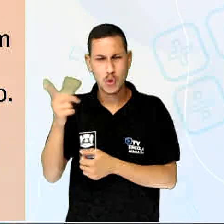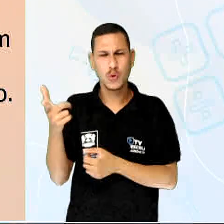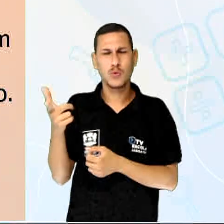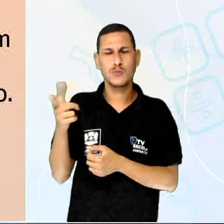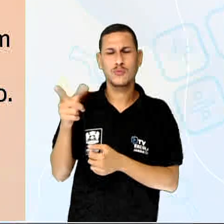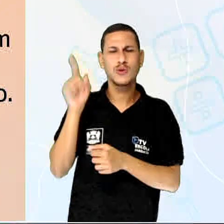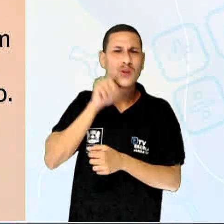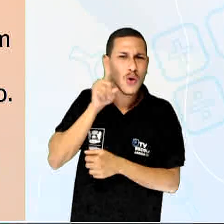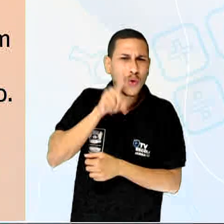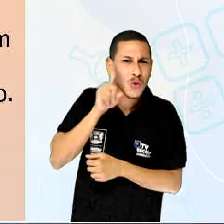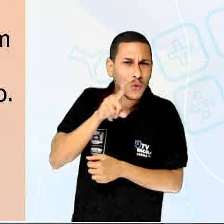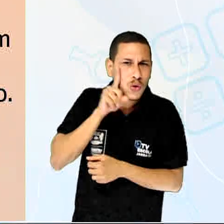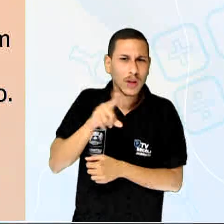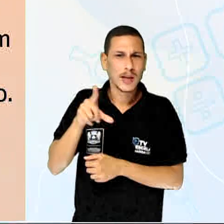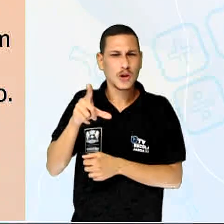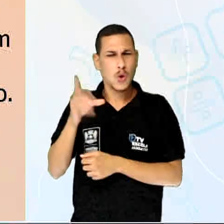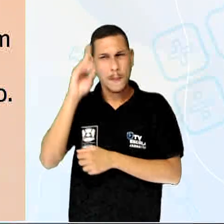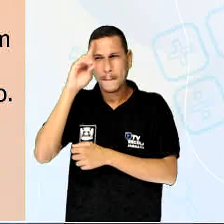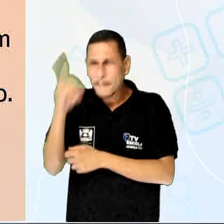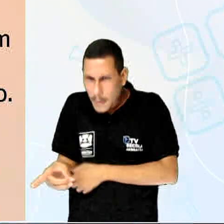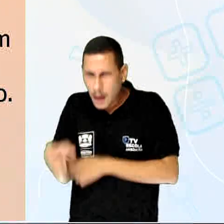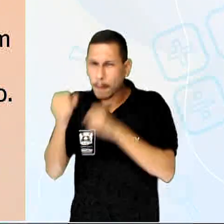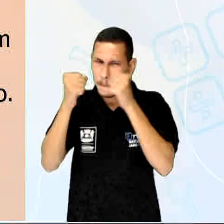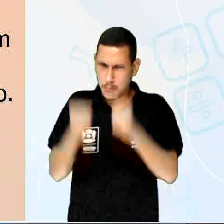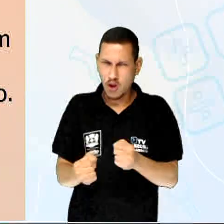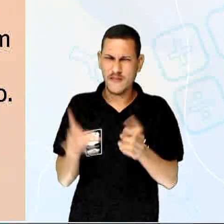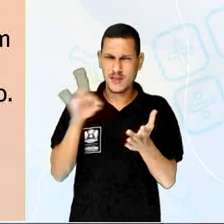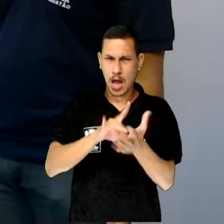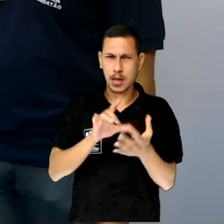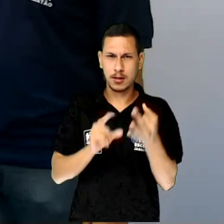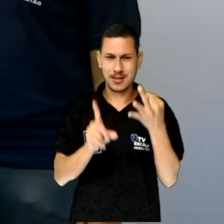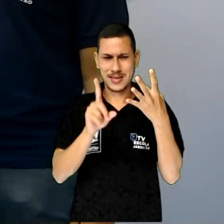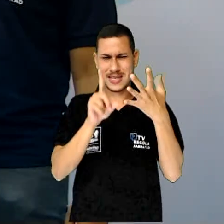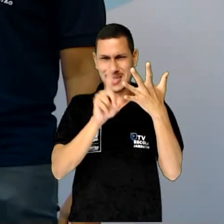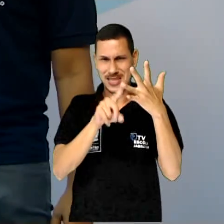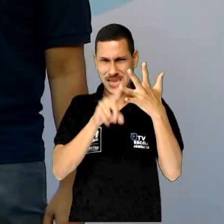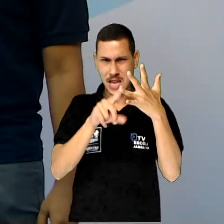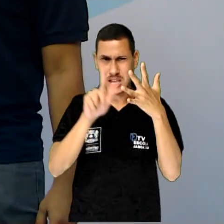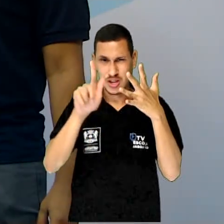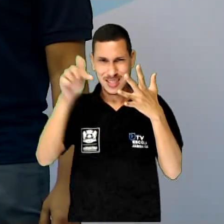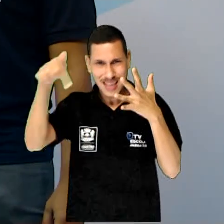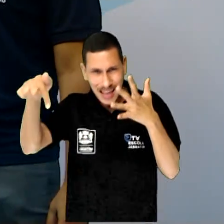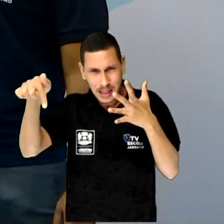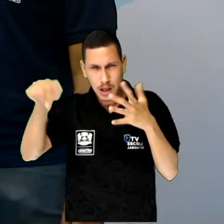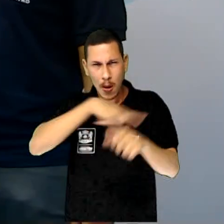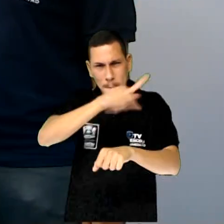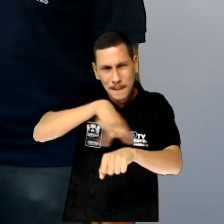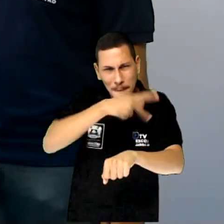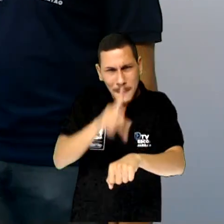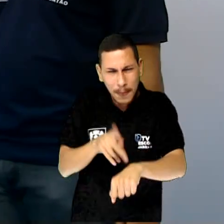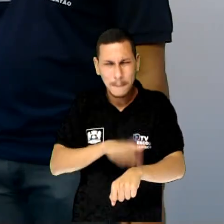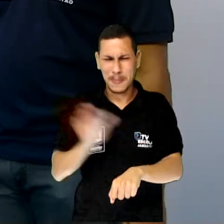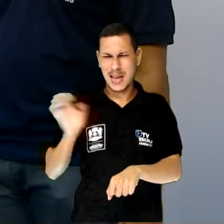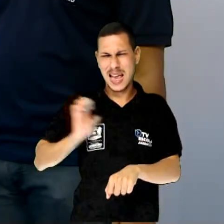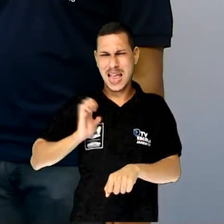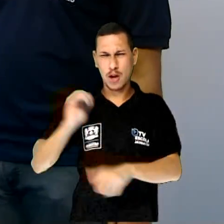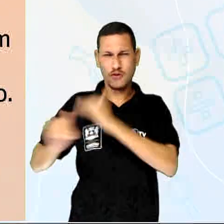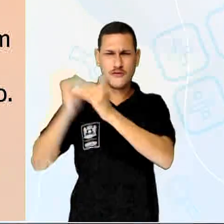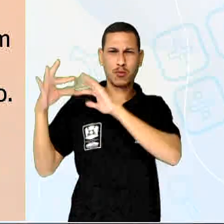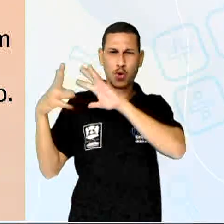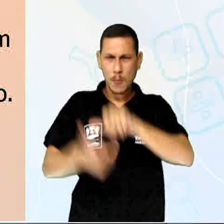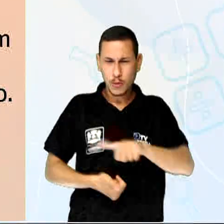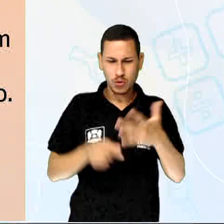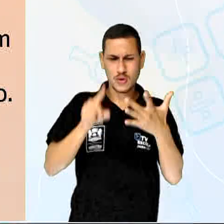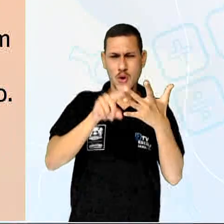permanente e tem o poder de veto. O G7, que é o grupo dos países mais ricos e desenvolvidos do mundo. A OTAN,